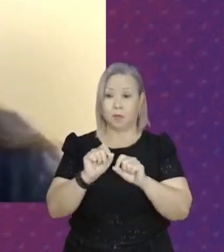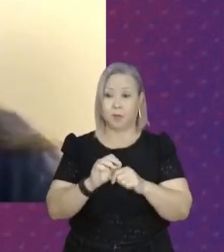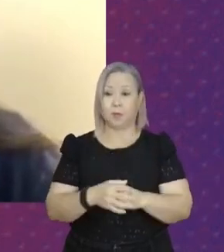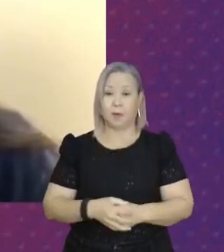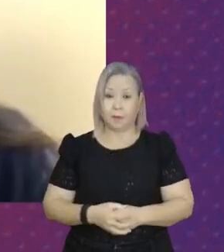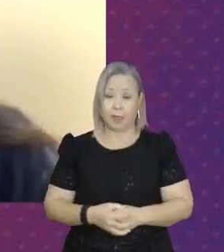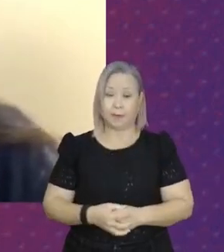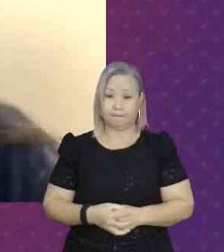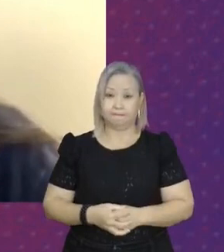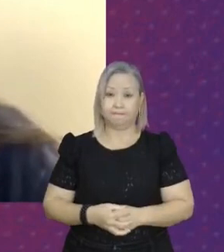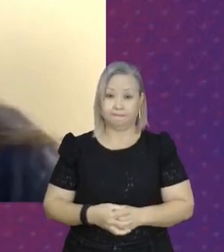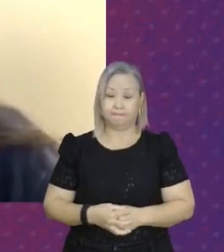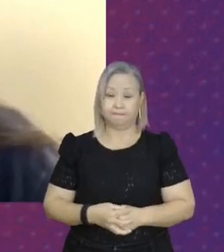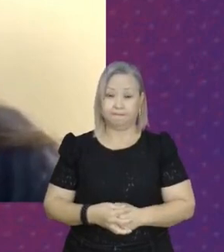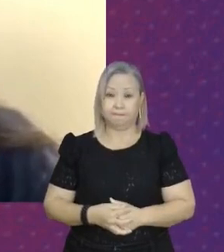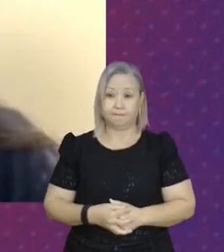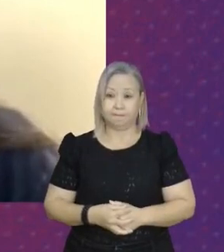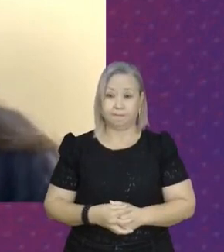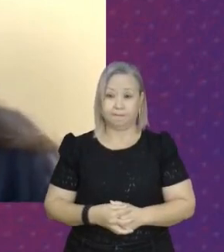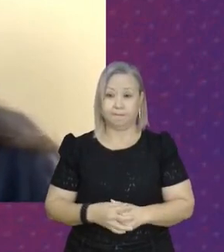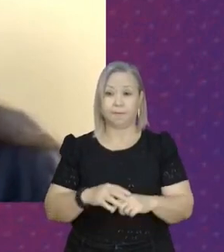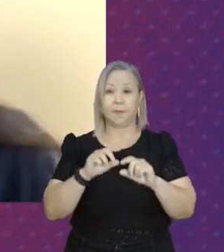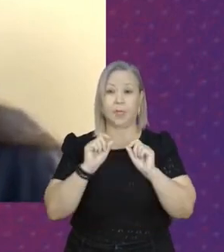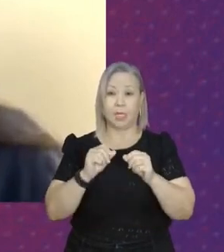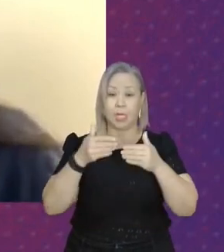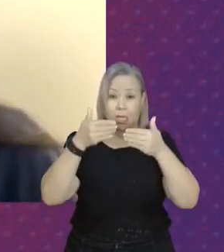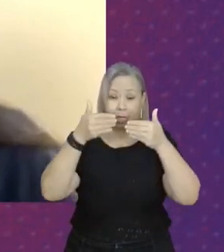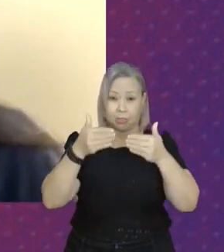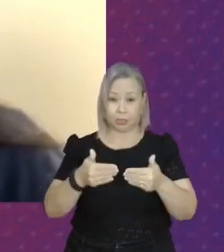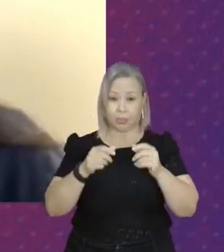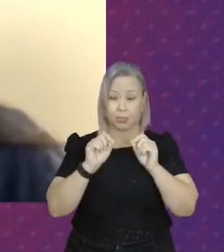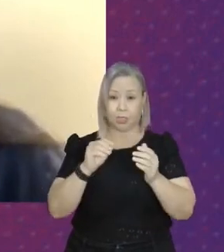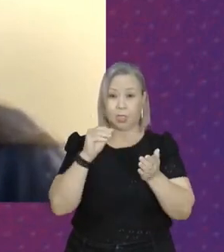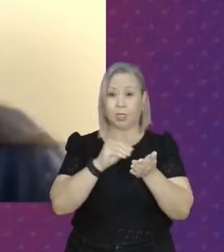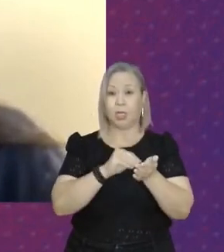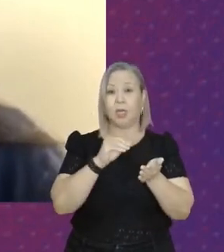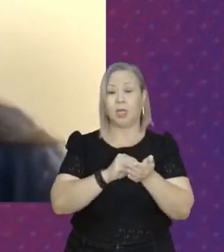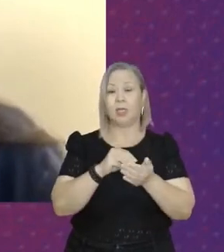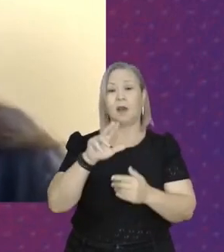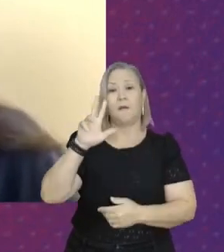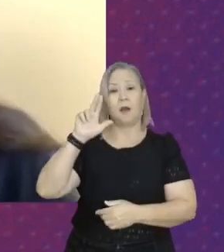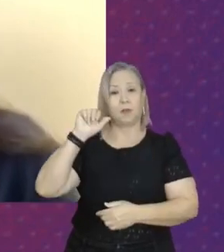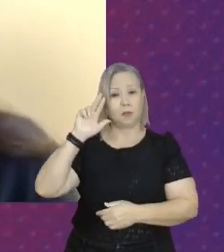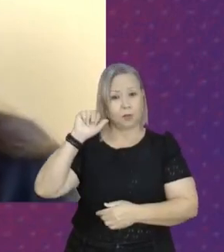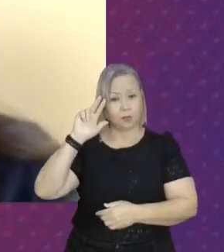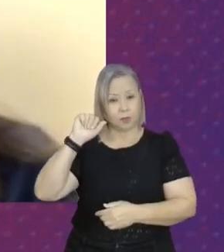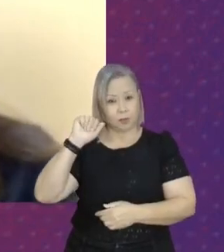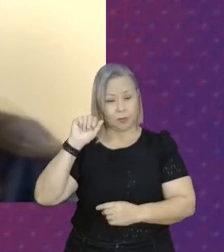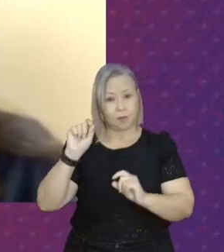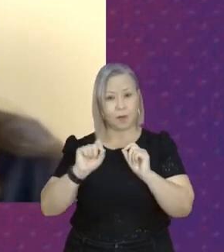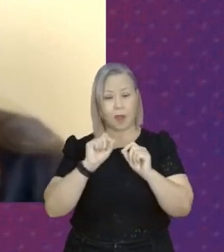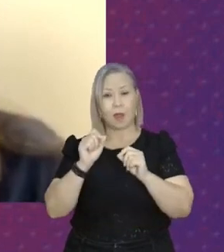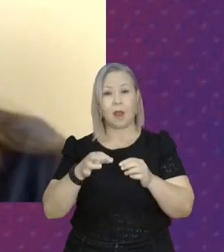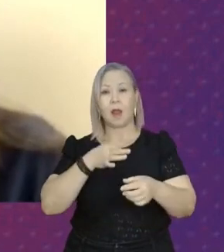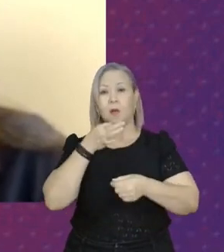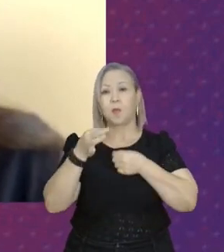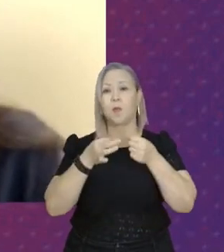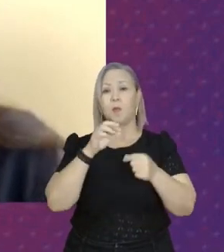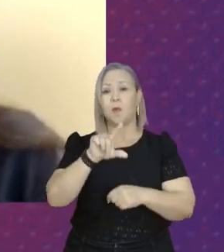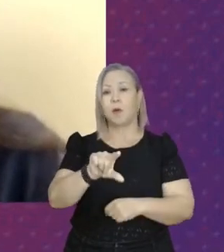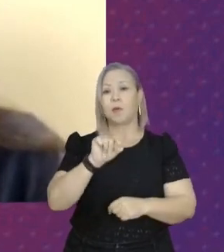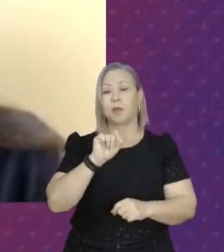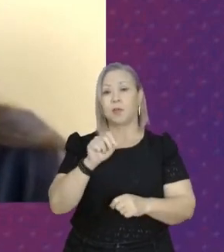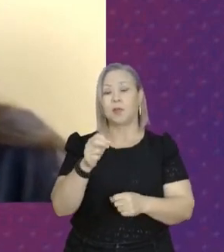bem antigo, é que, diante da falta de vagas, se propõem alternativas